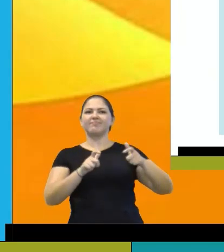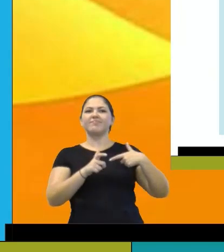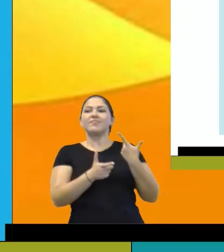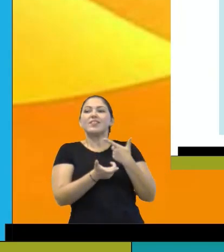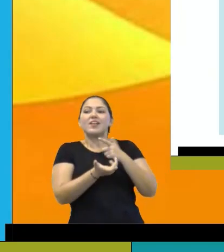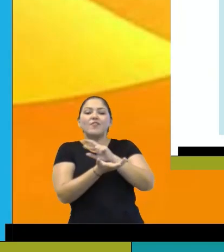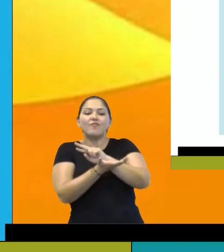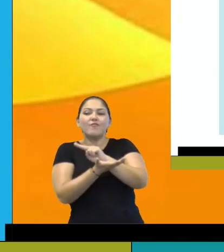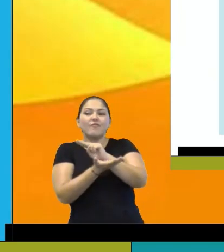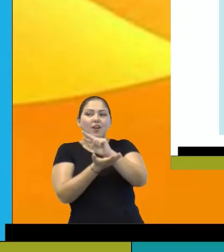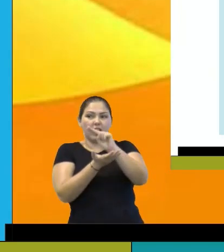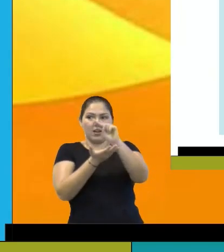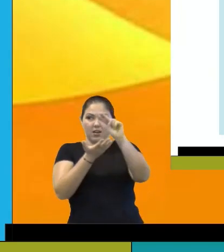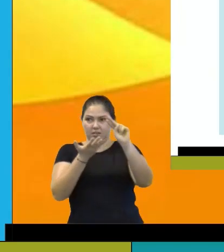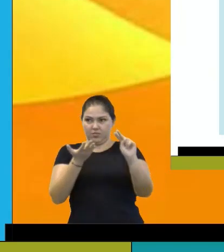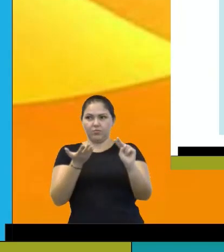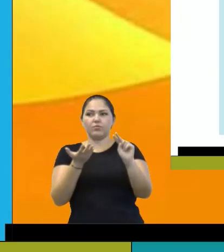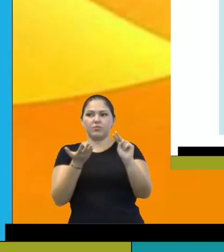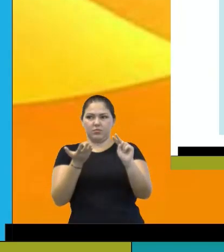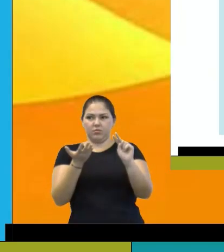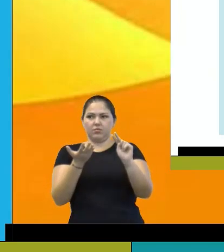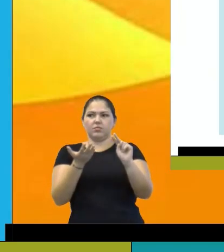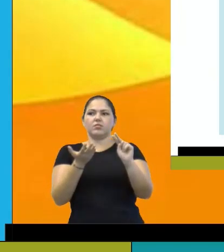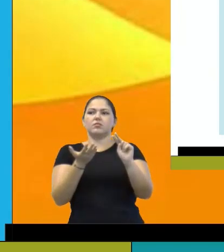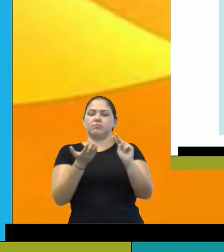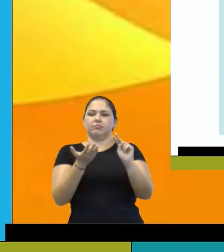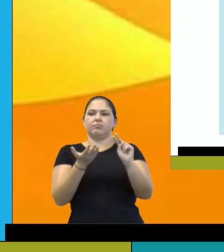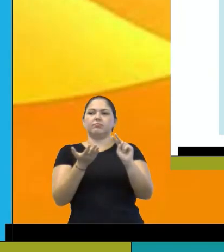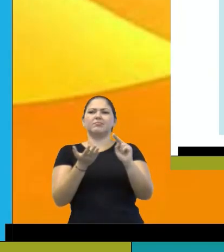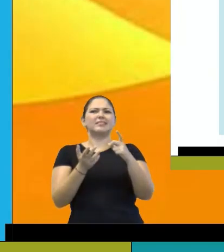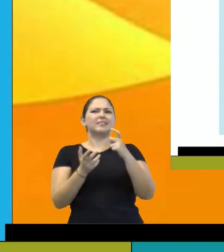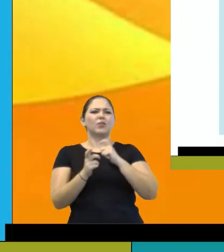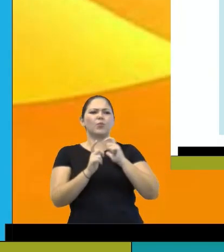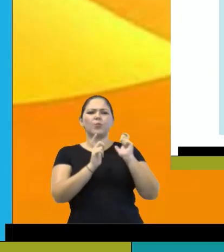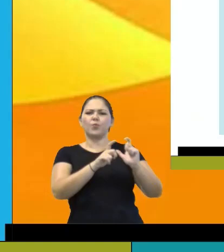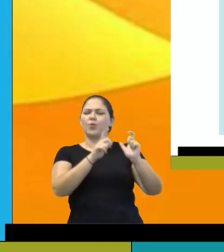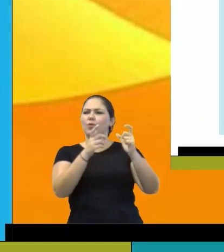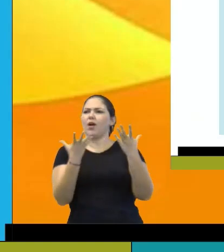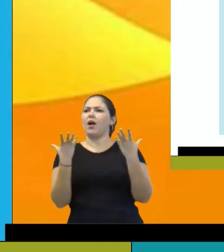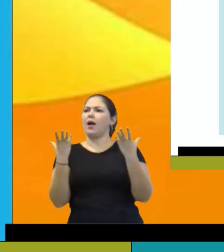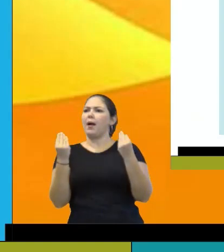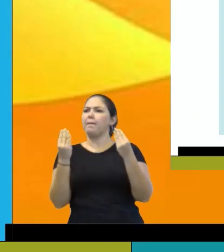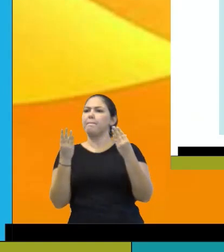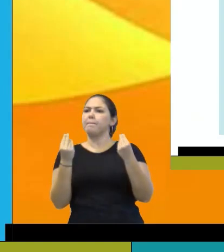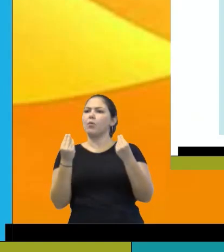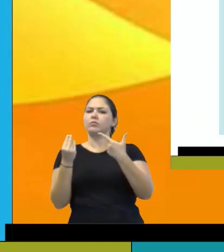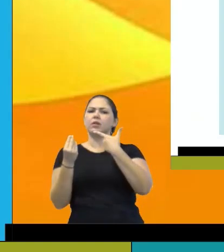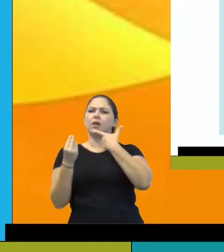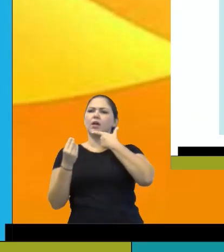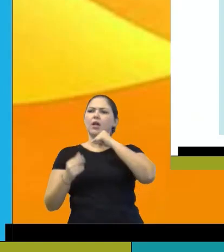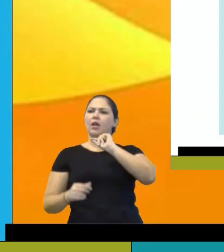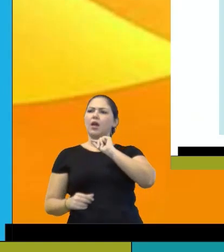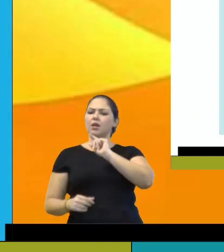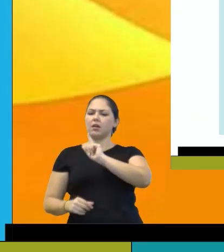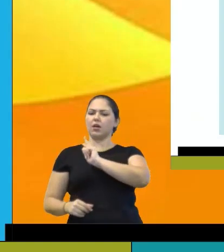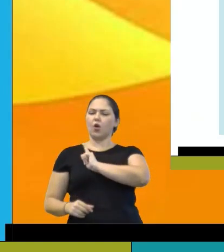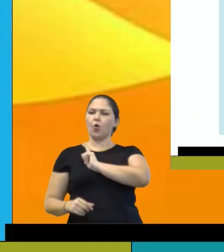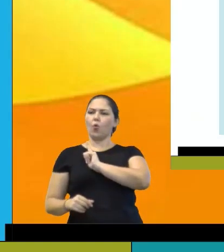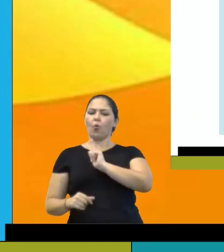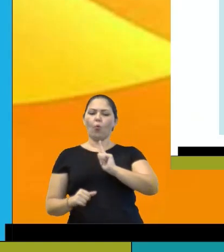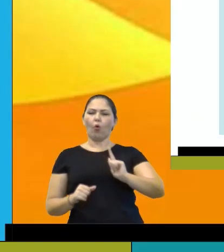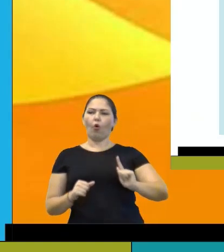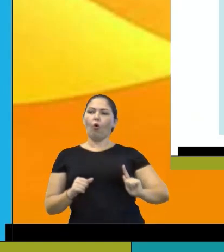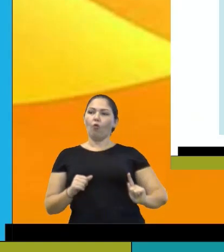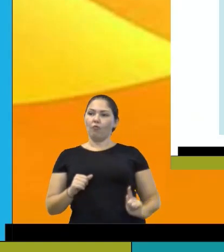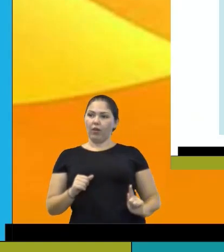aqui Módena, nós tínhamos, gente, eram muitas as regiões administradas por